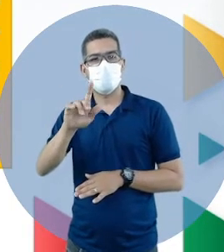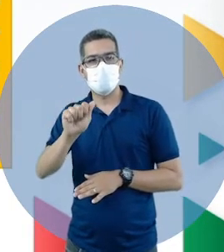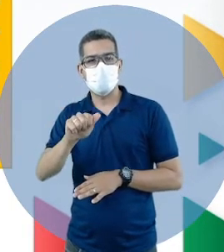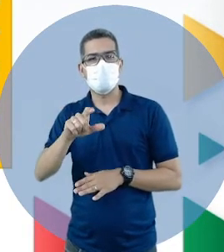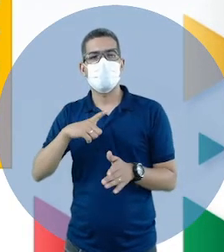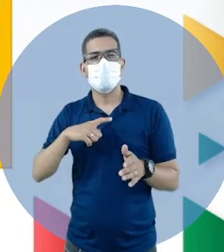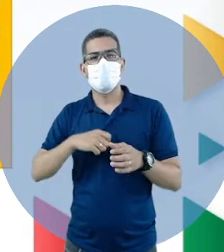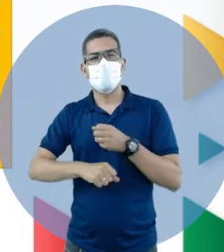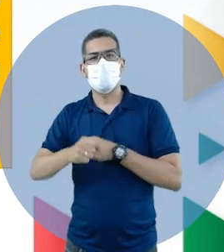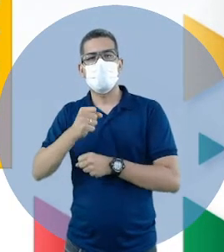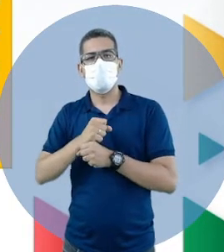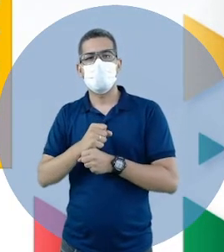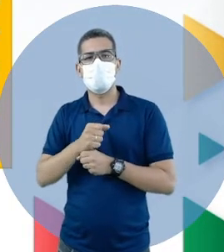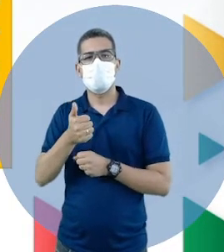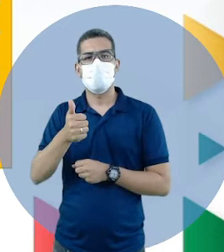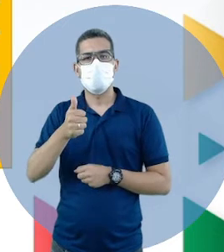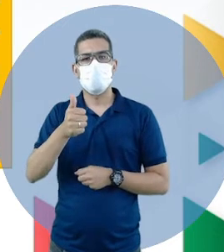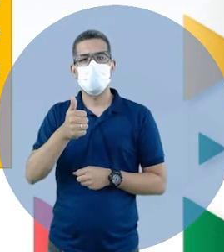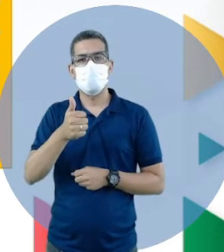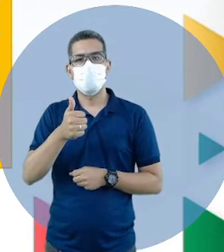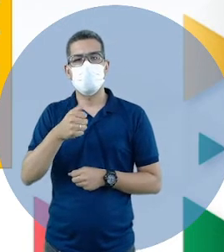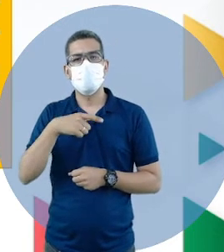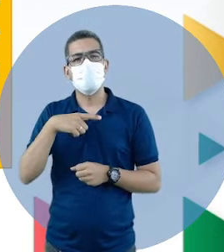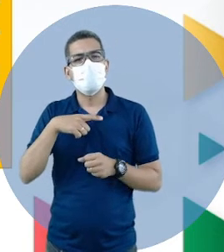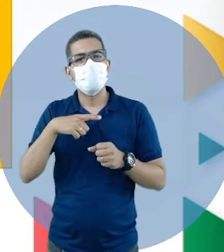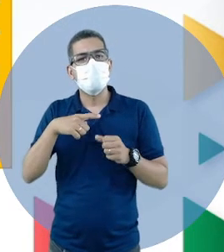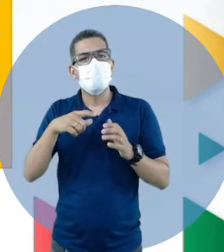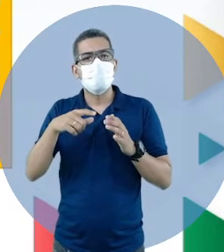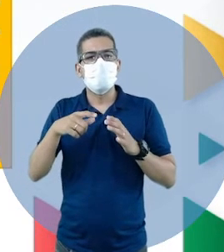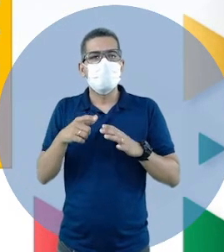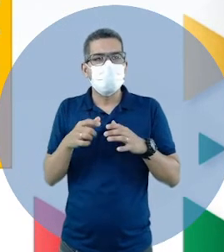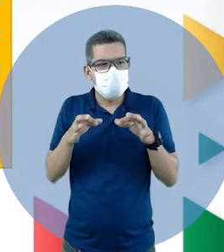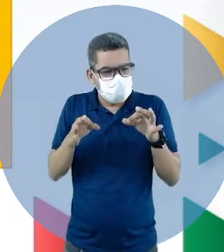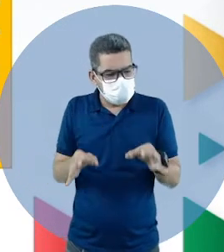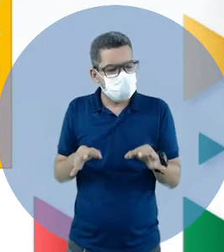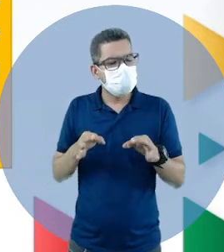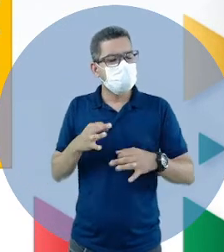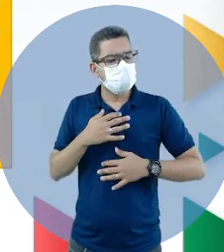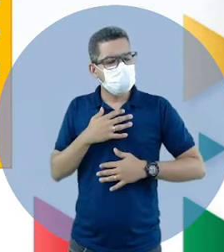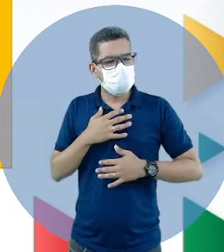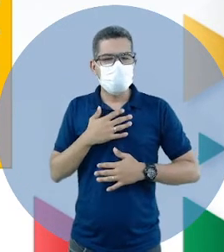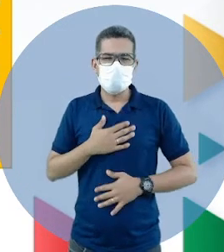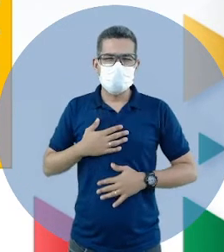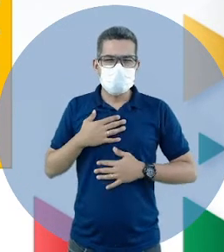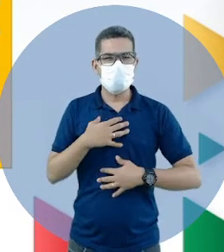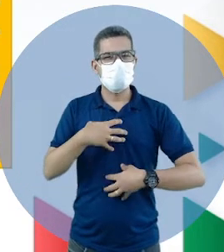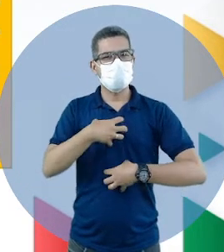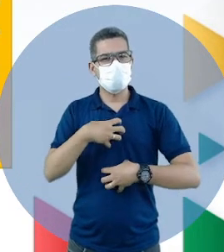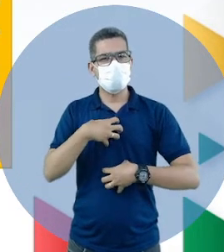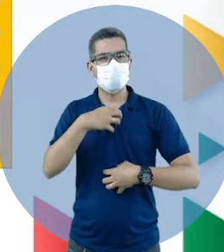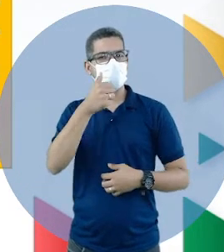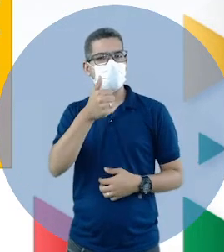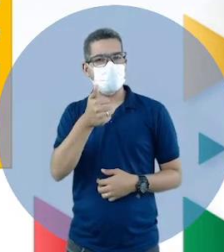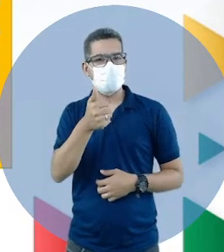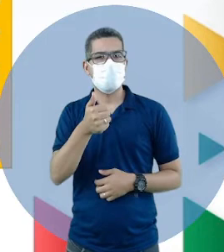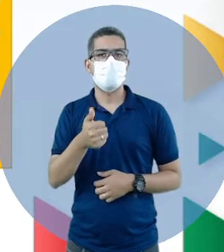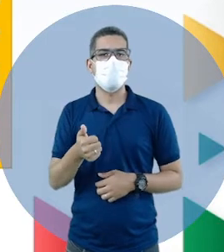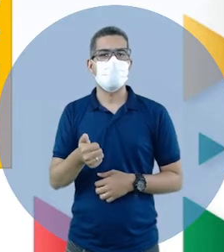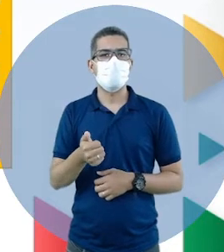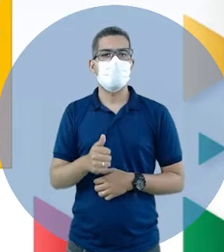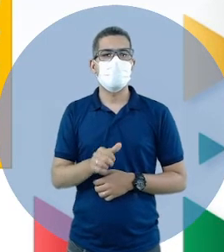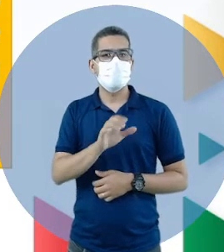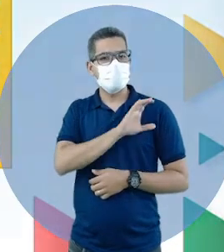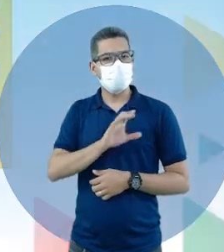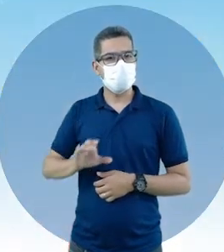a ligação entre a redenção por Cristo e a dignidade humana. Ou seja, nós observamos que o